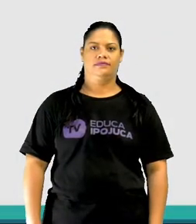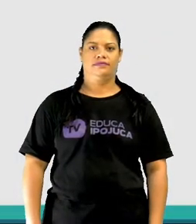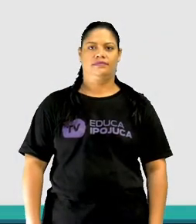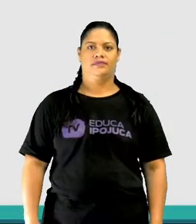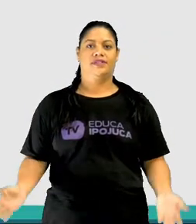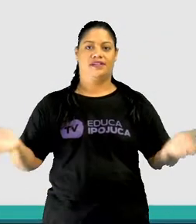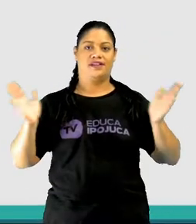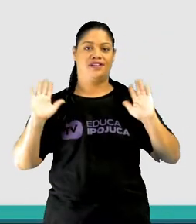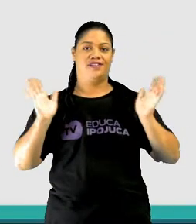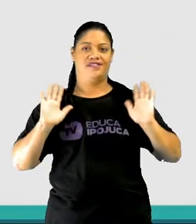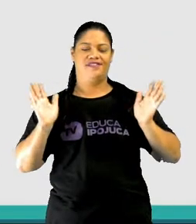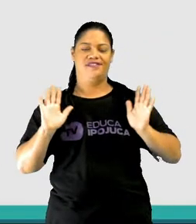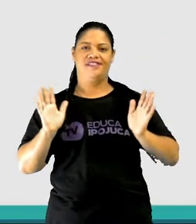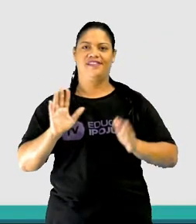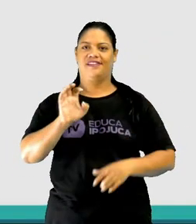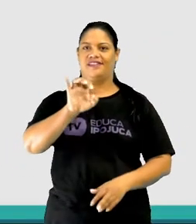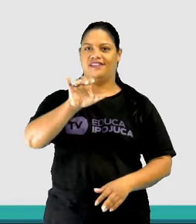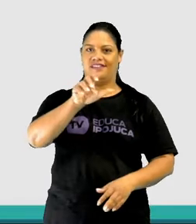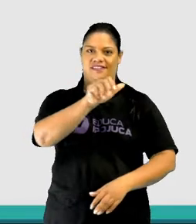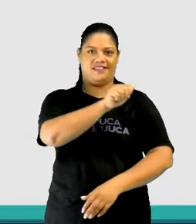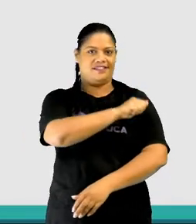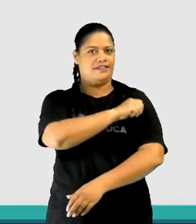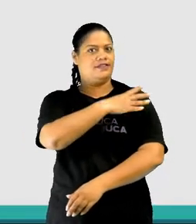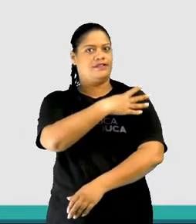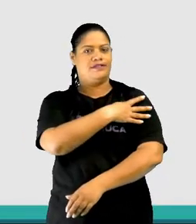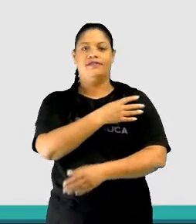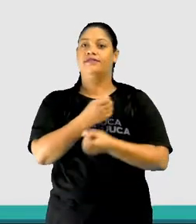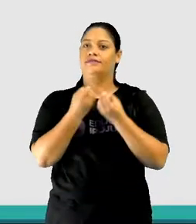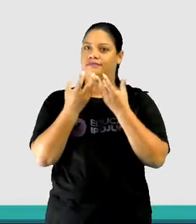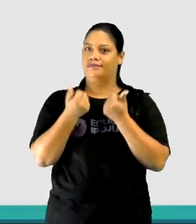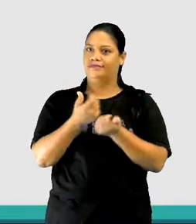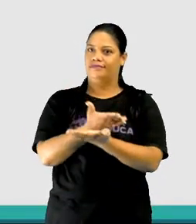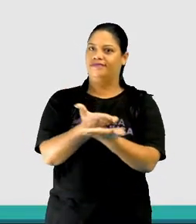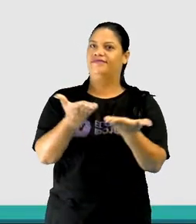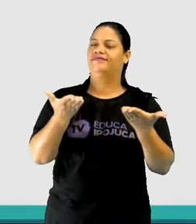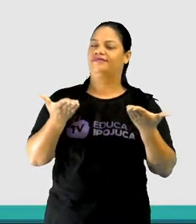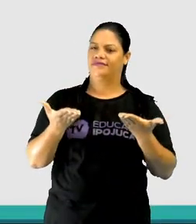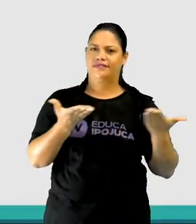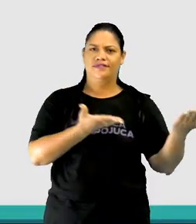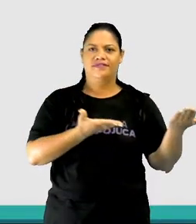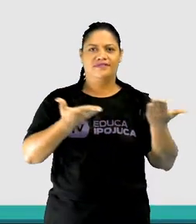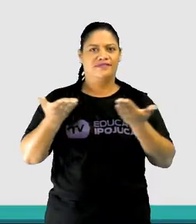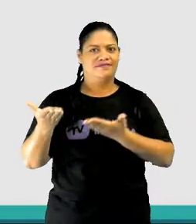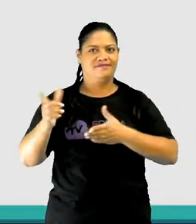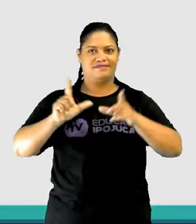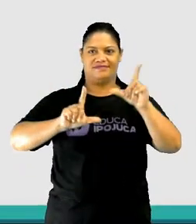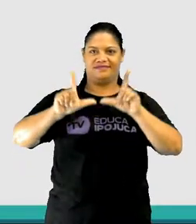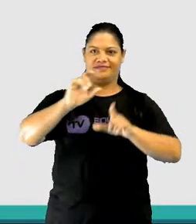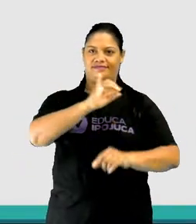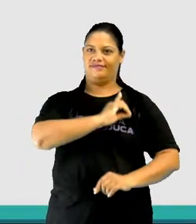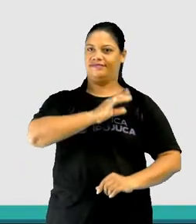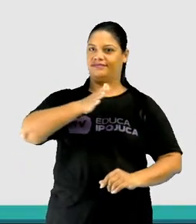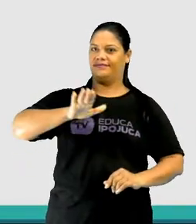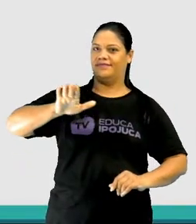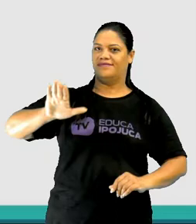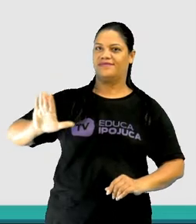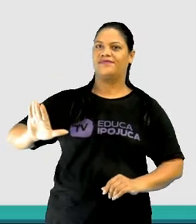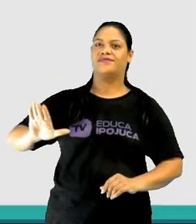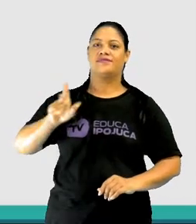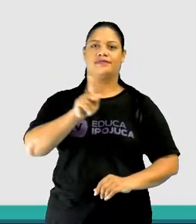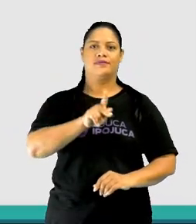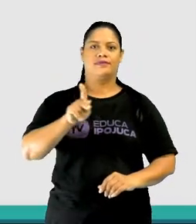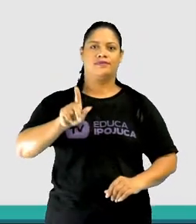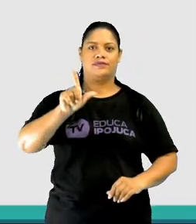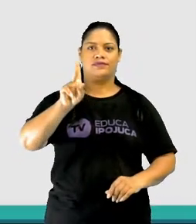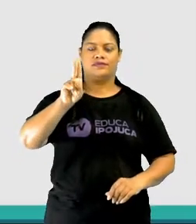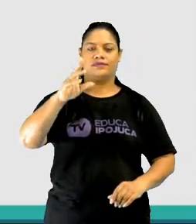Olá pessoal do Aja4, tudo bem com vocês? Sejam bem-vindos à TV Educa e Pojuca. Eu sou